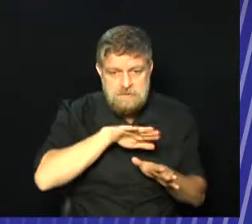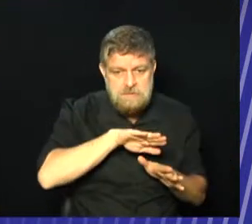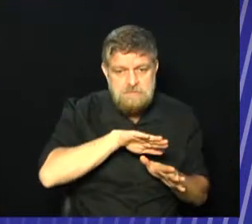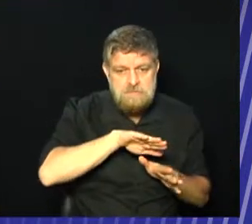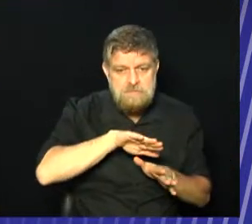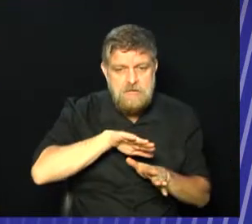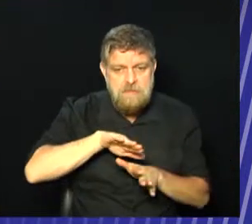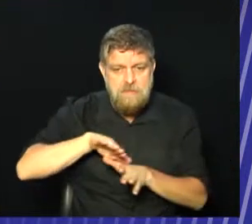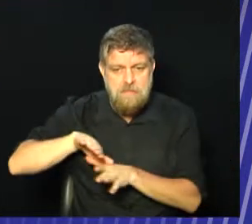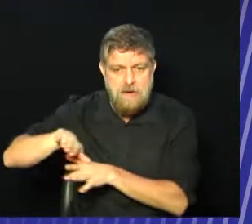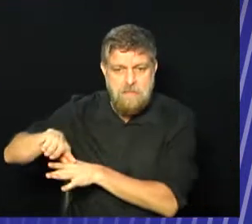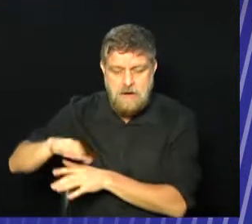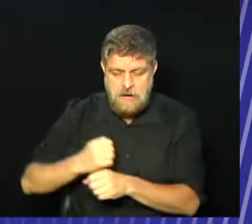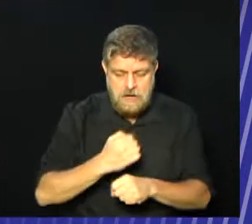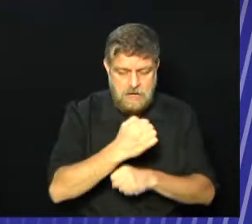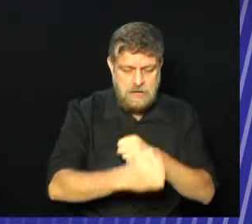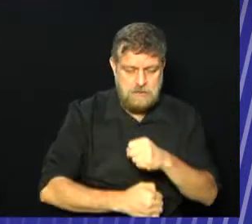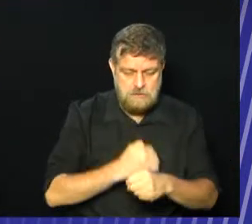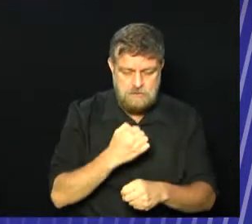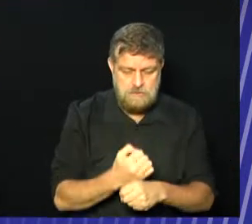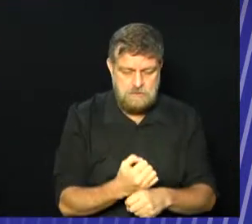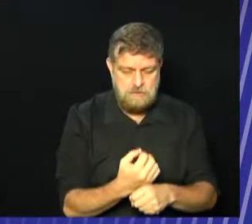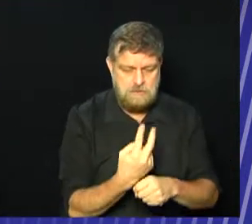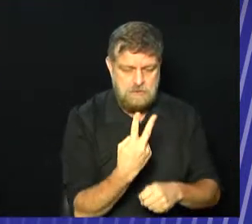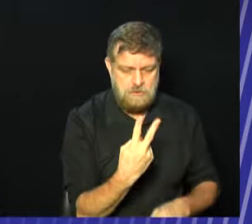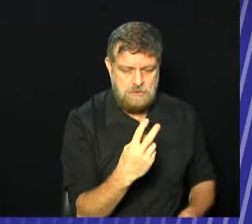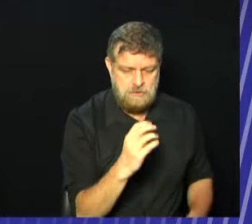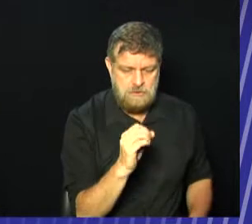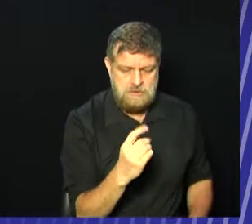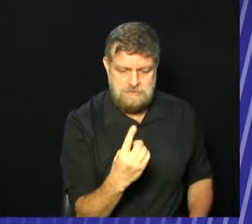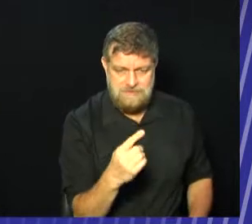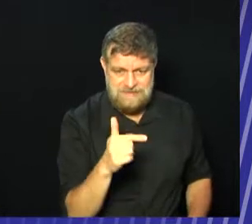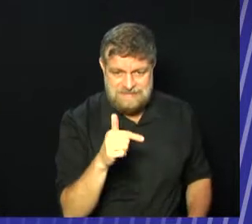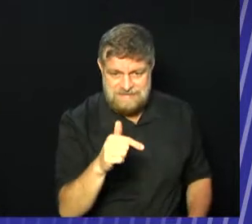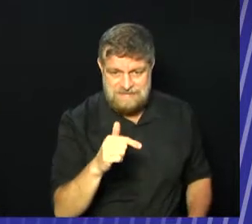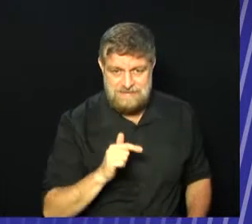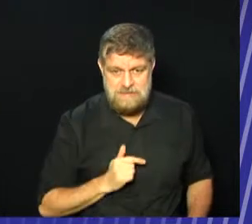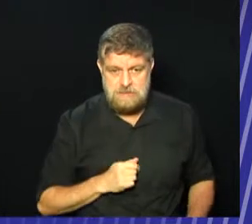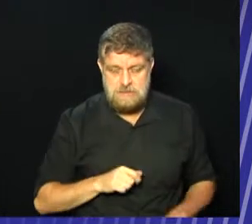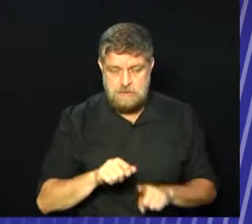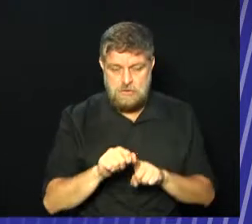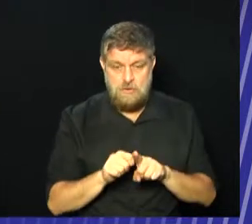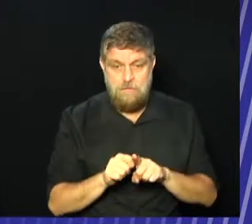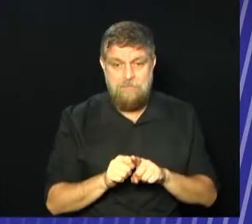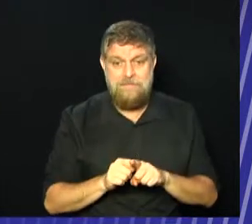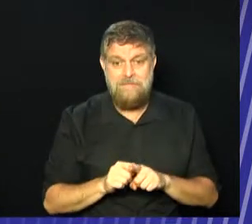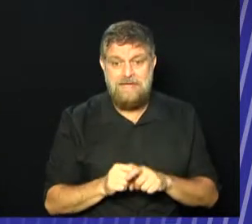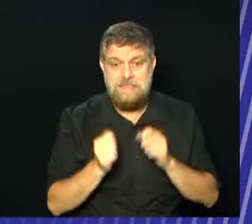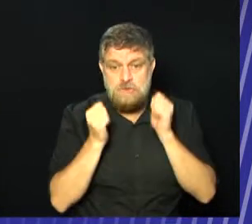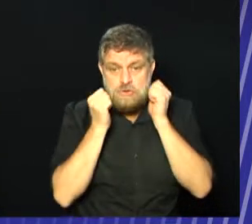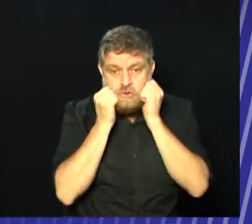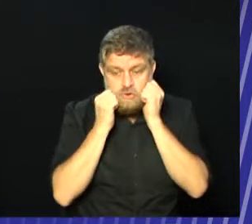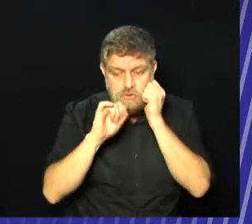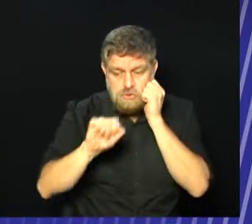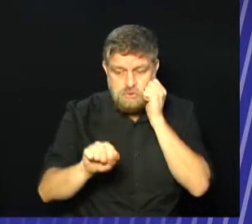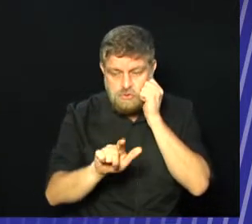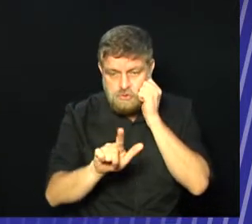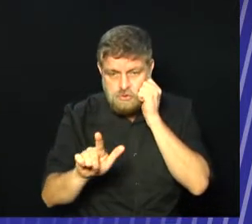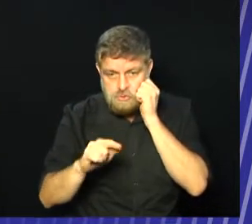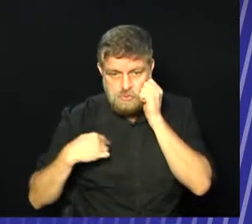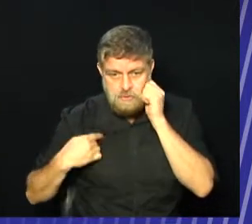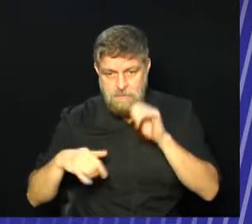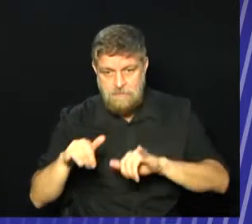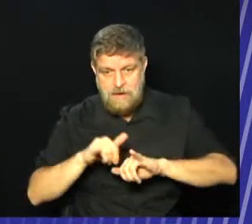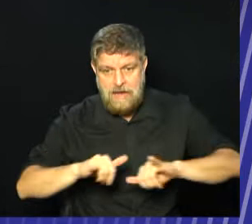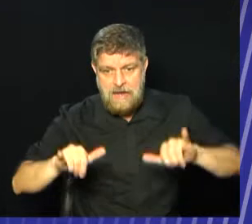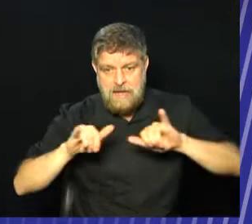em 2017, em julho, não foi em Novembro Azul, foi em julho de 2017, a campanha que a gente chamou de Papo